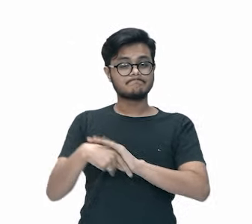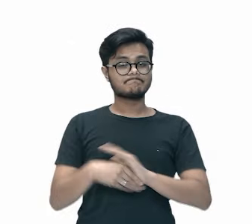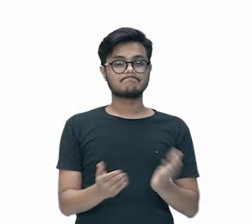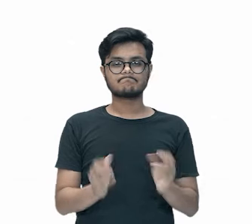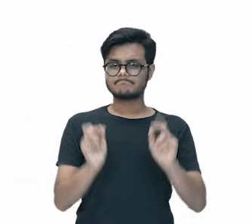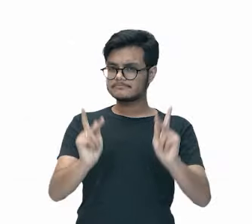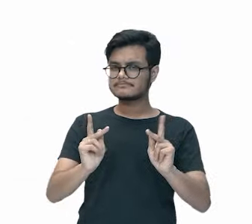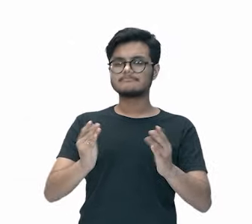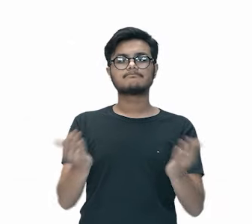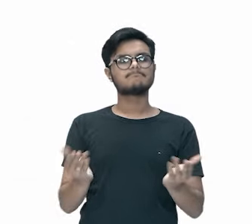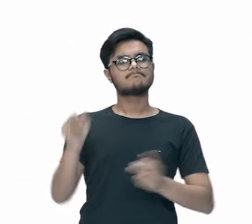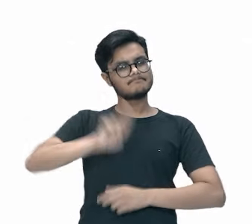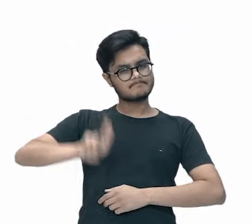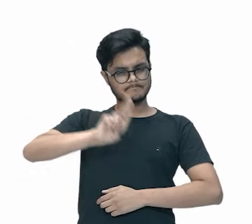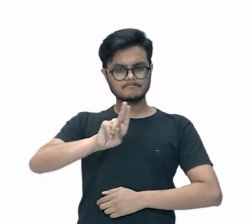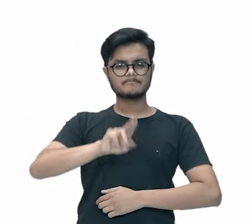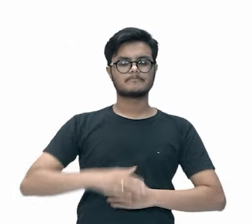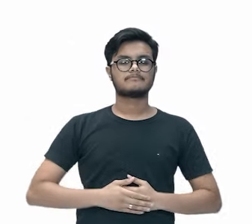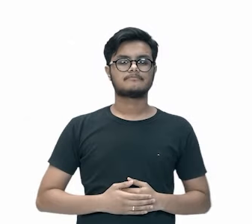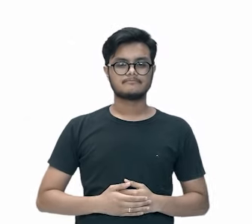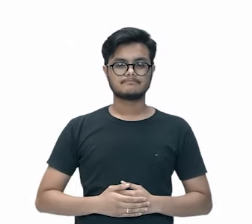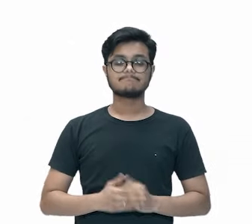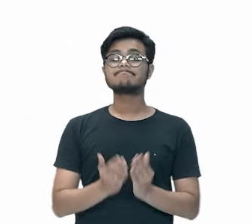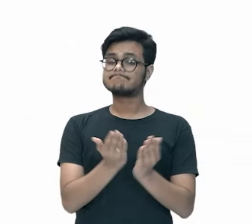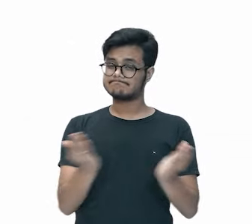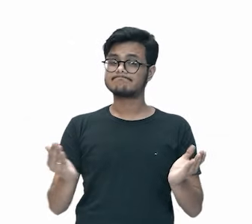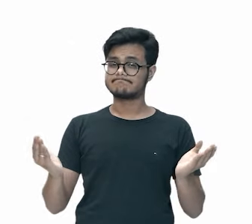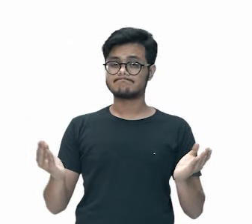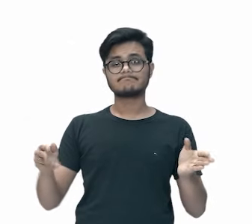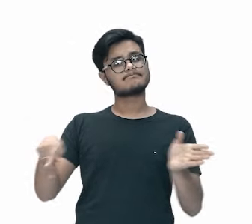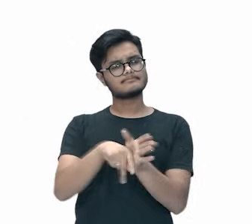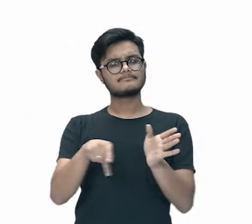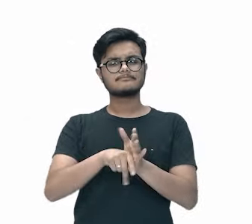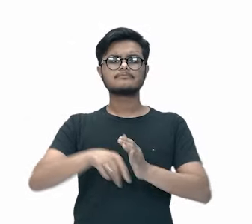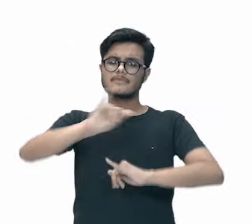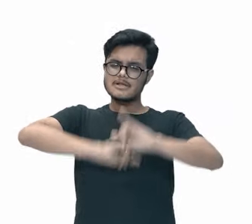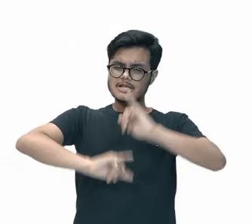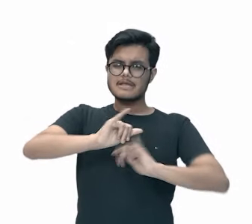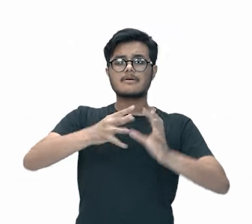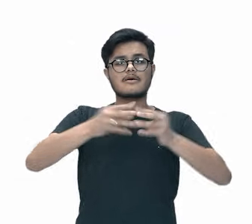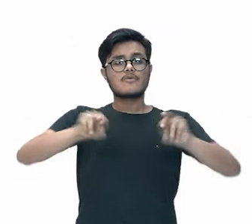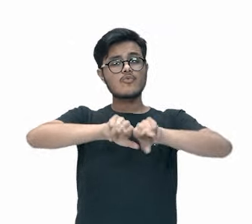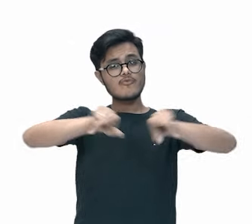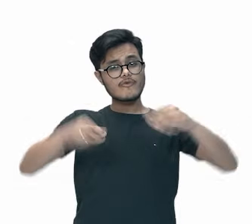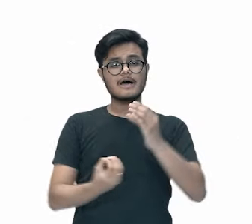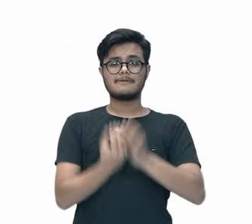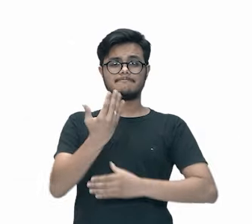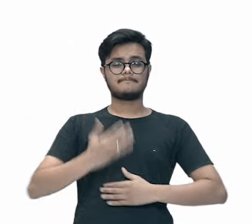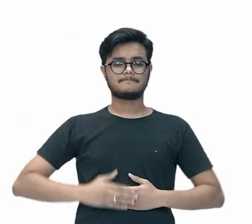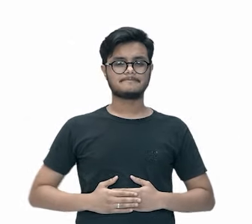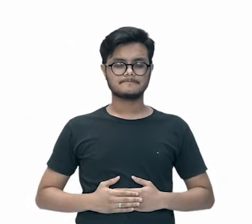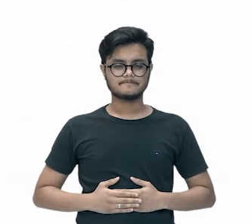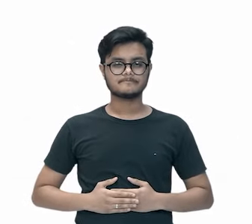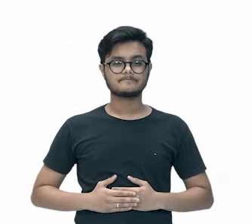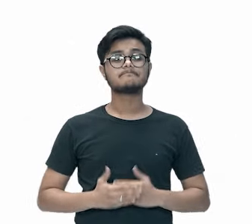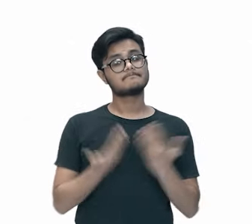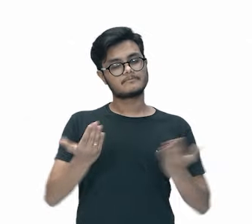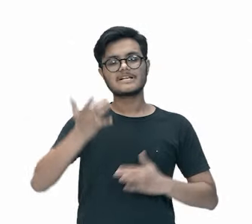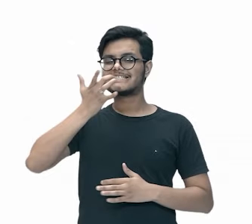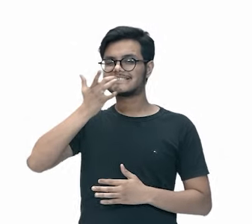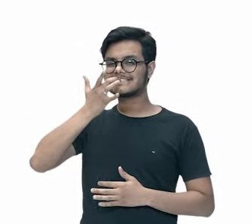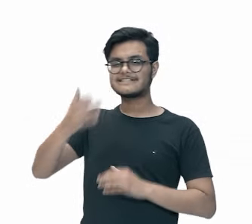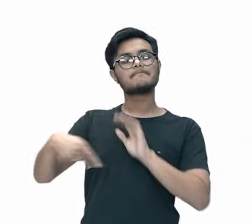algumas reações de síntese, reações orgânicas, né, que podem gerar essas substâncias. Então, os plásticos